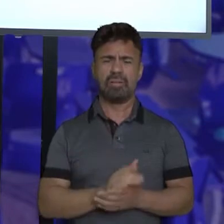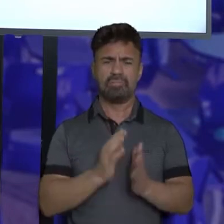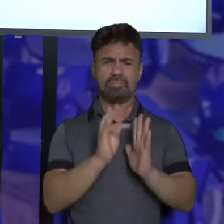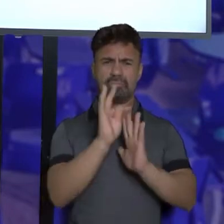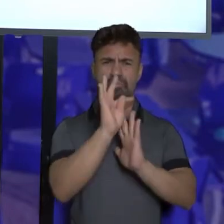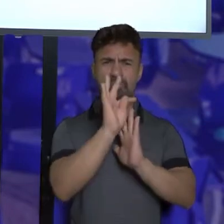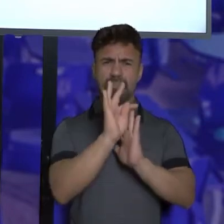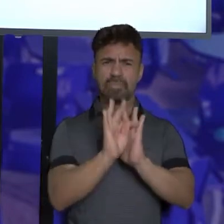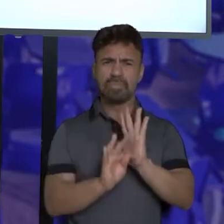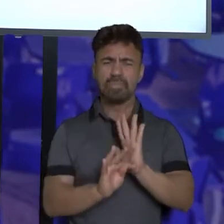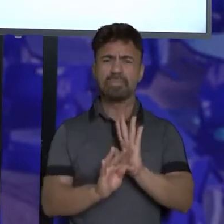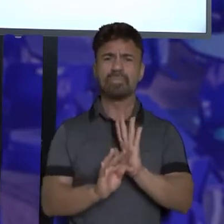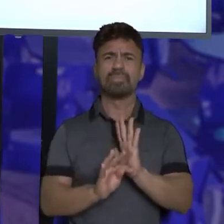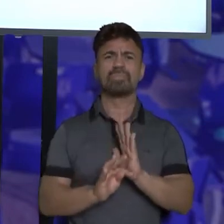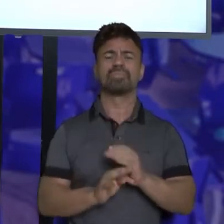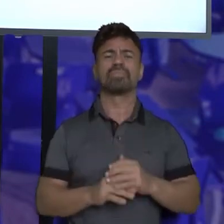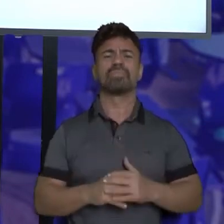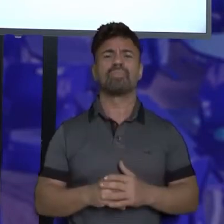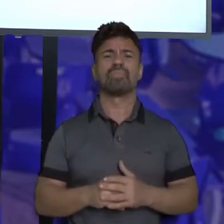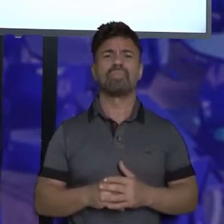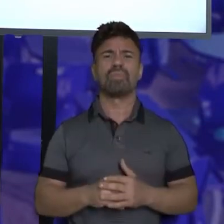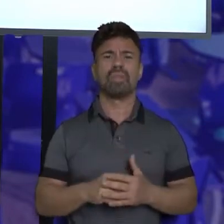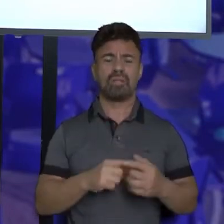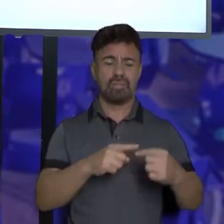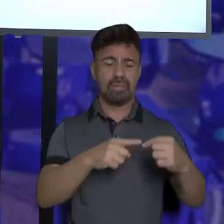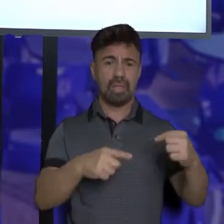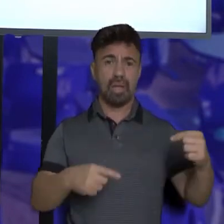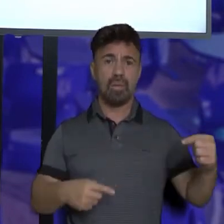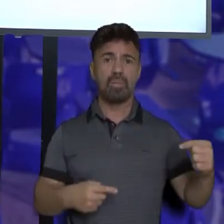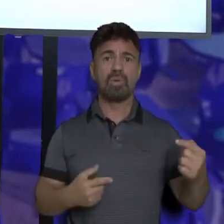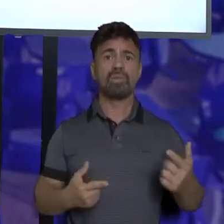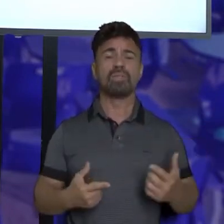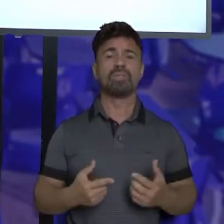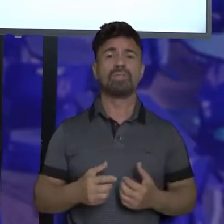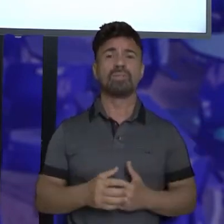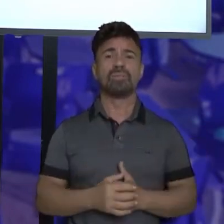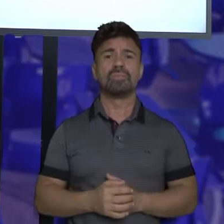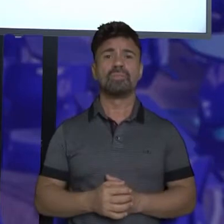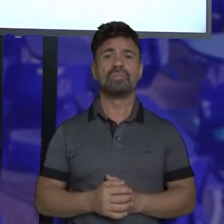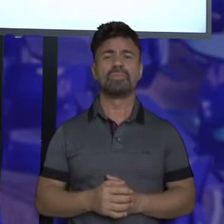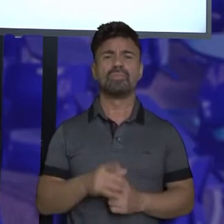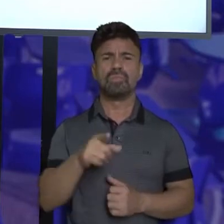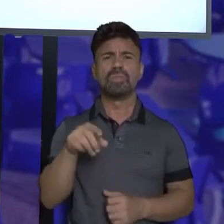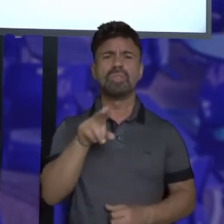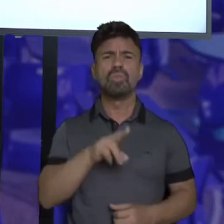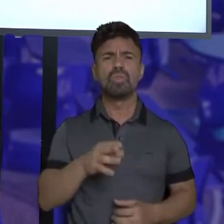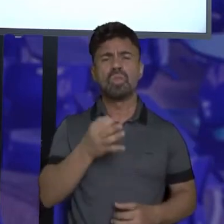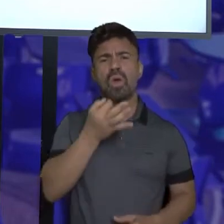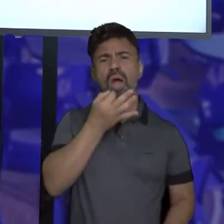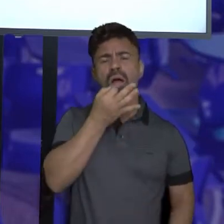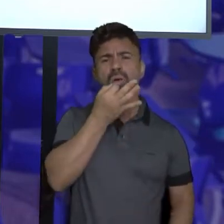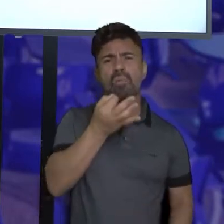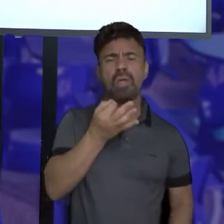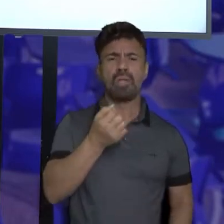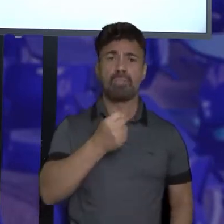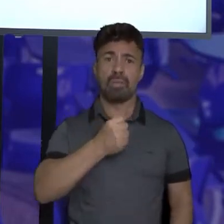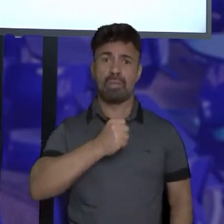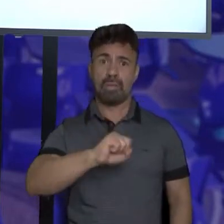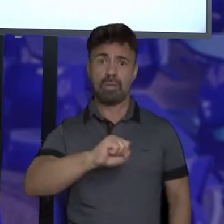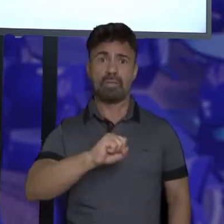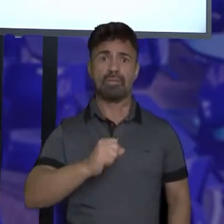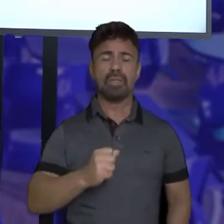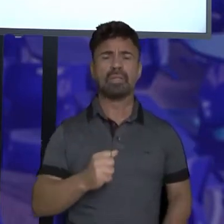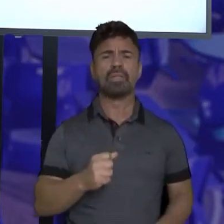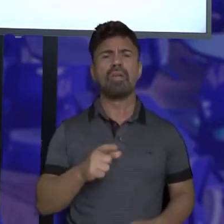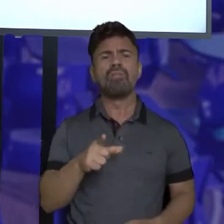de um texto na seção Desafie-se, na sua apostila, falando sobre bullying. E você usou argumentos para defender o